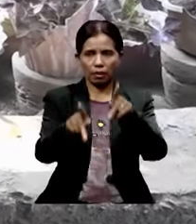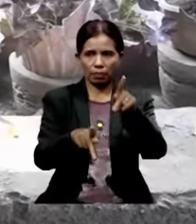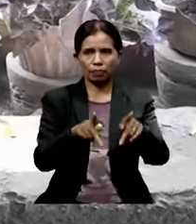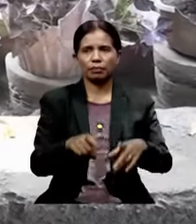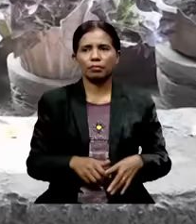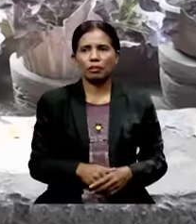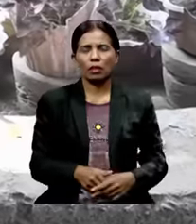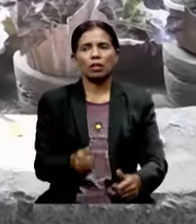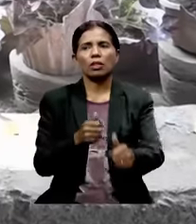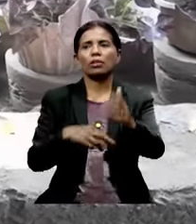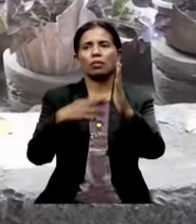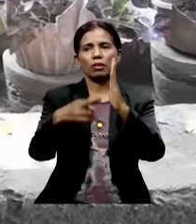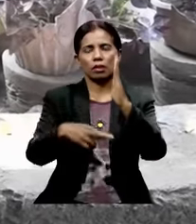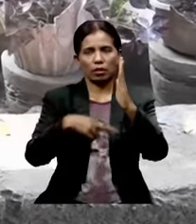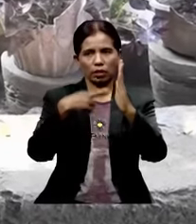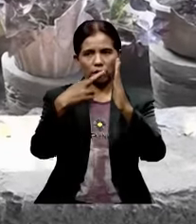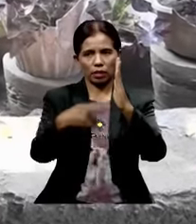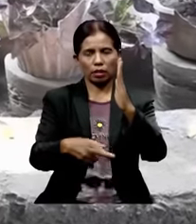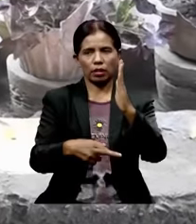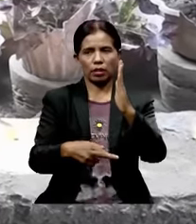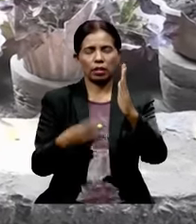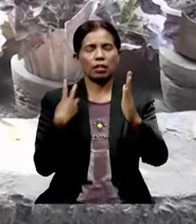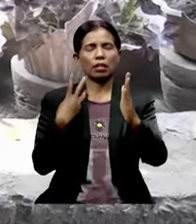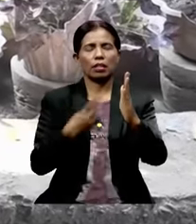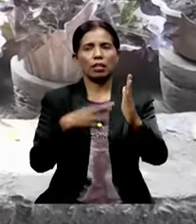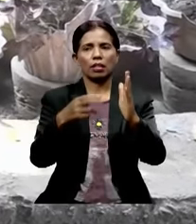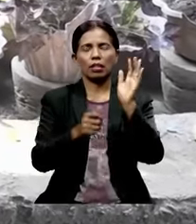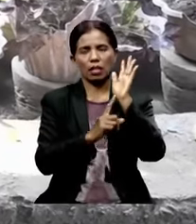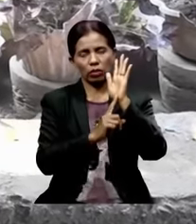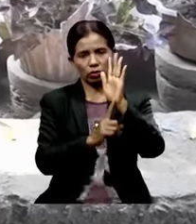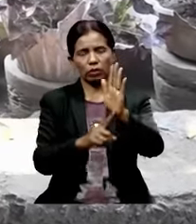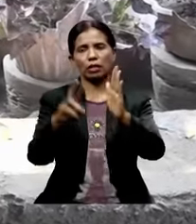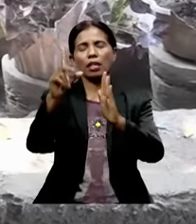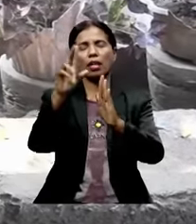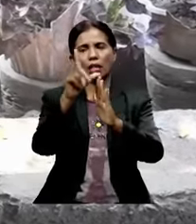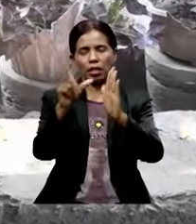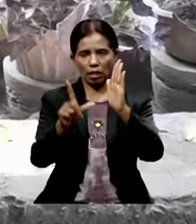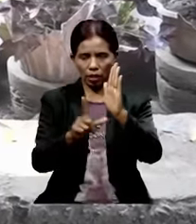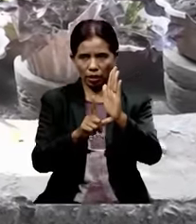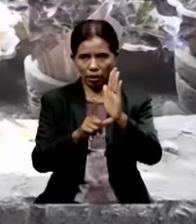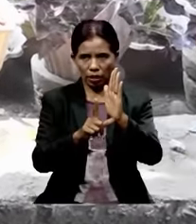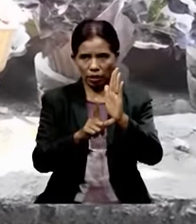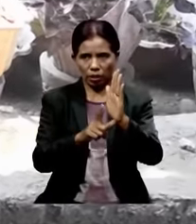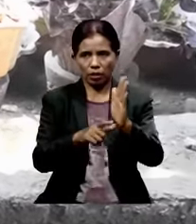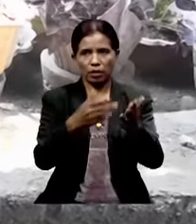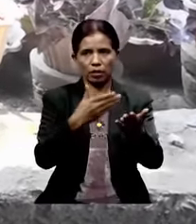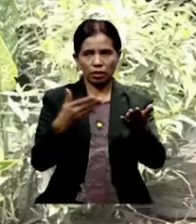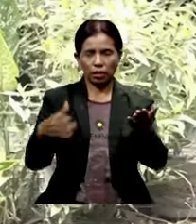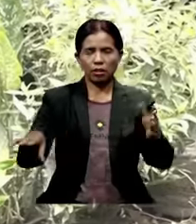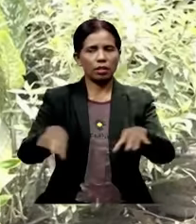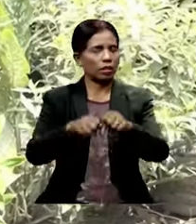Tui regra? Emma. Tui regra, a tudo lei mai de, a tudo lei mai de cada. Só se a tira tem que sob